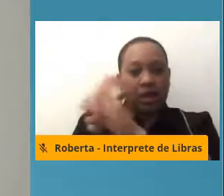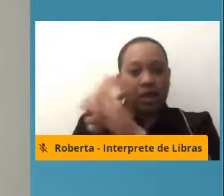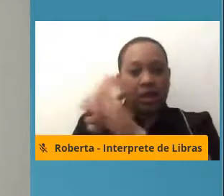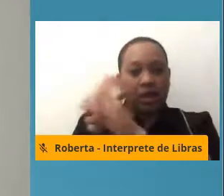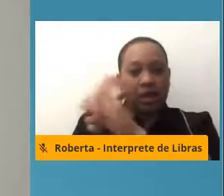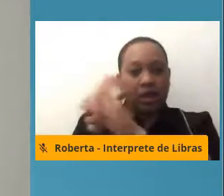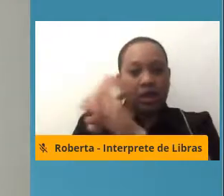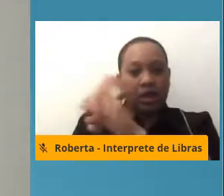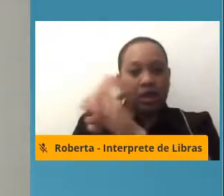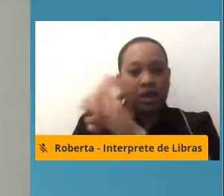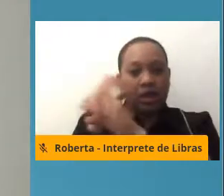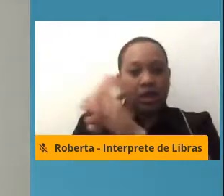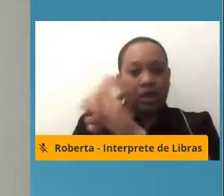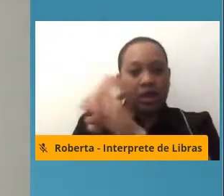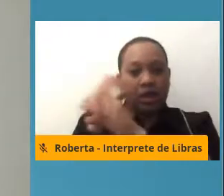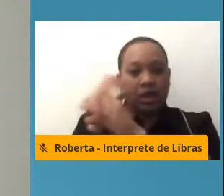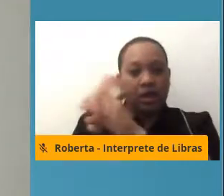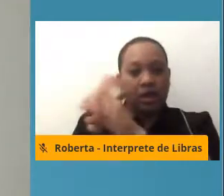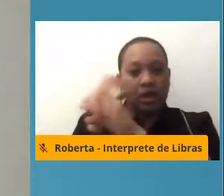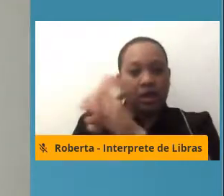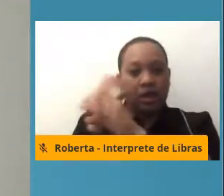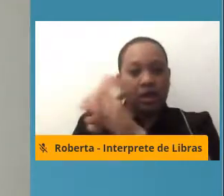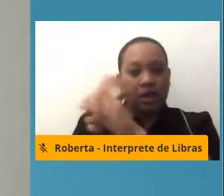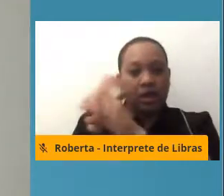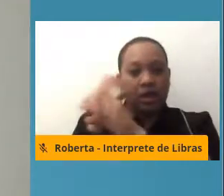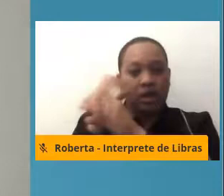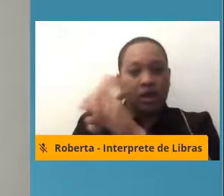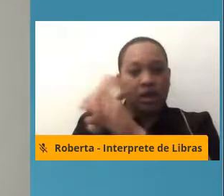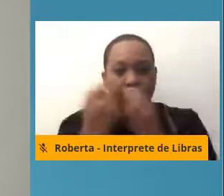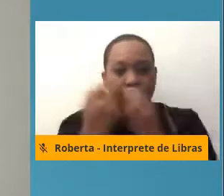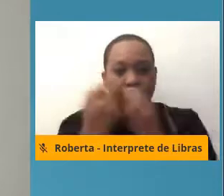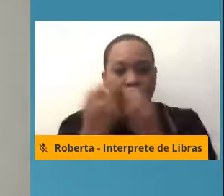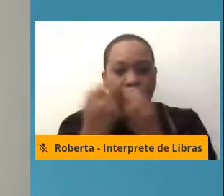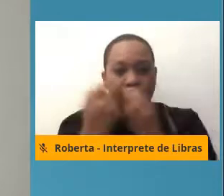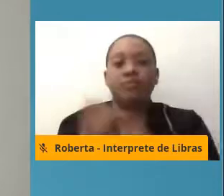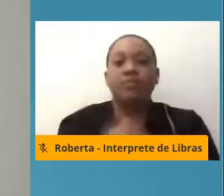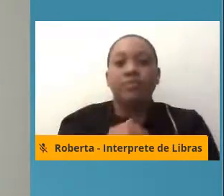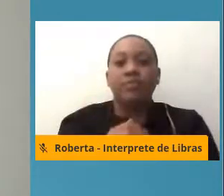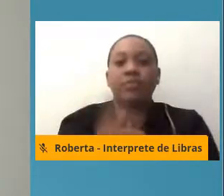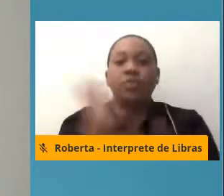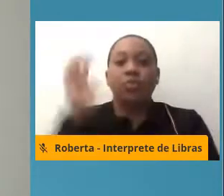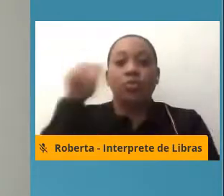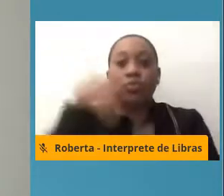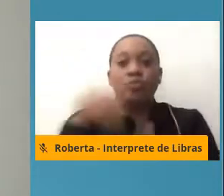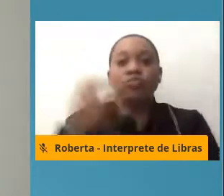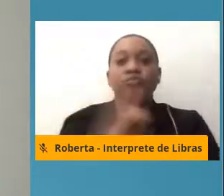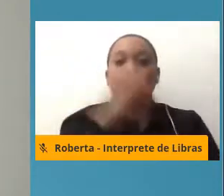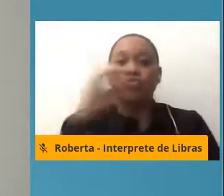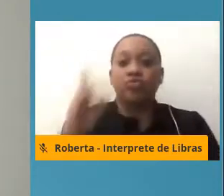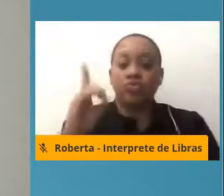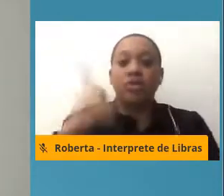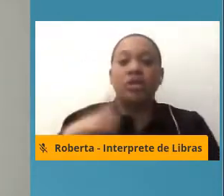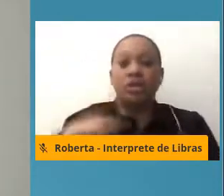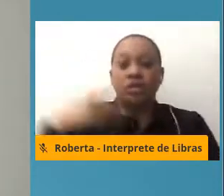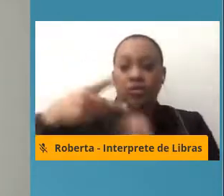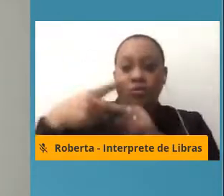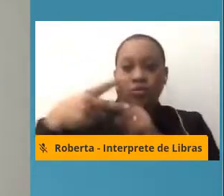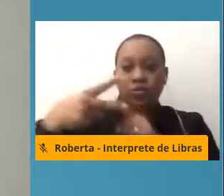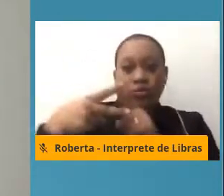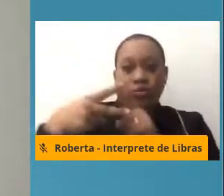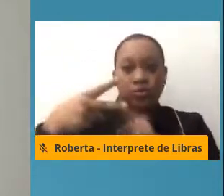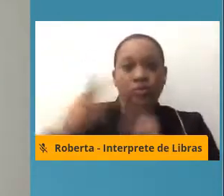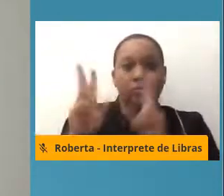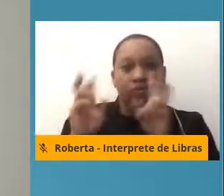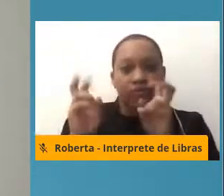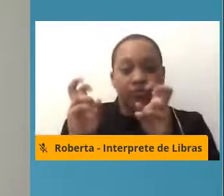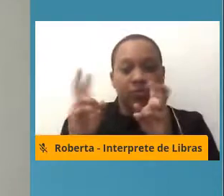último dia a gente tem 2 questões interessantes, fake news, que é interessante para todo mundo. E, além disso, a gente